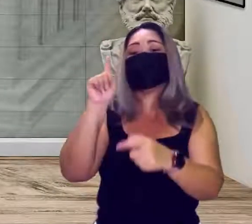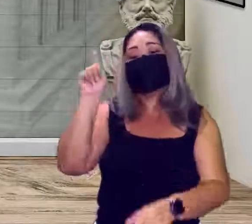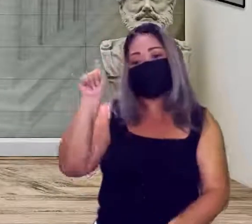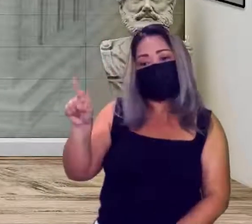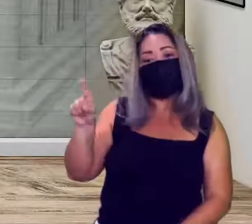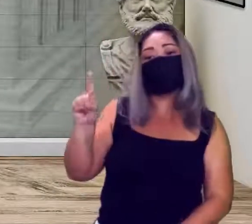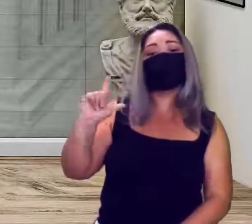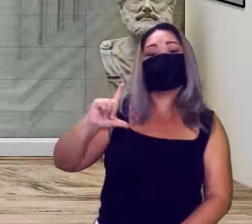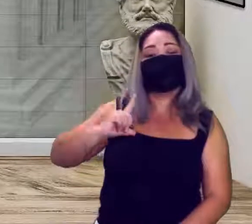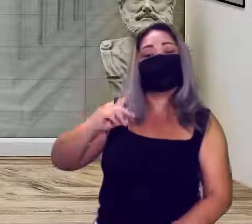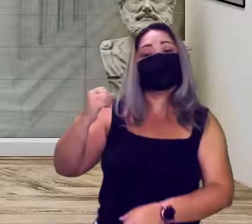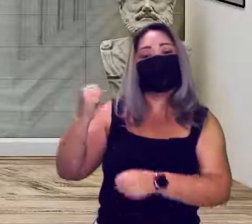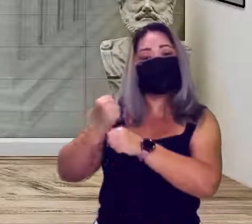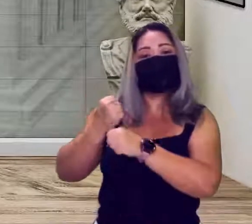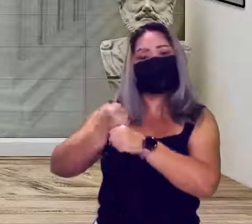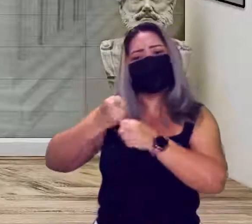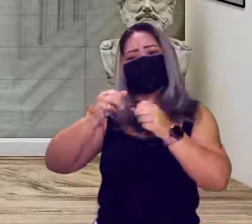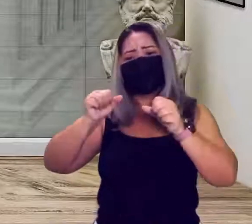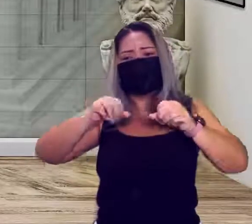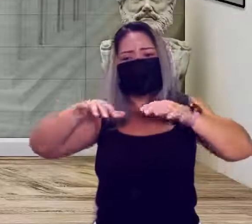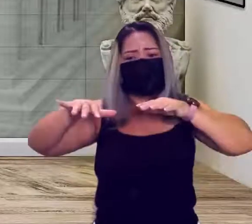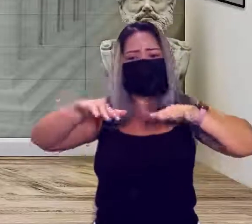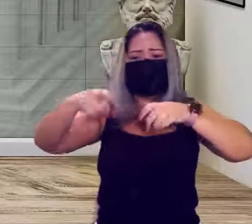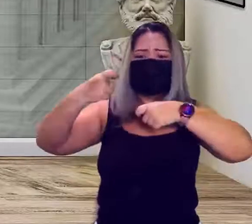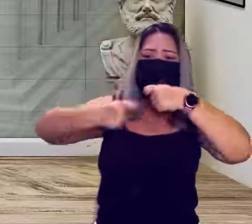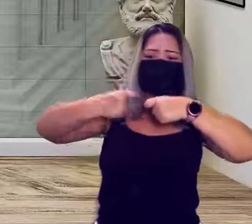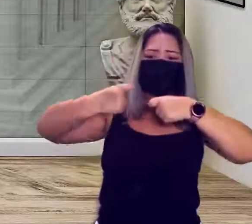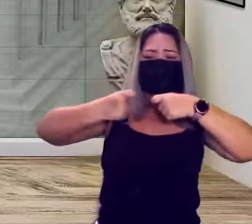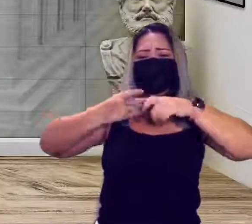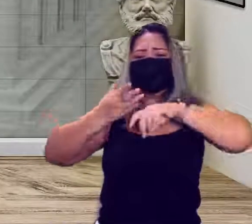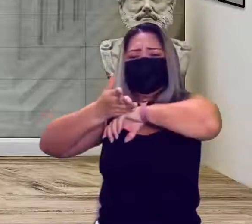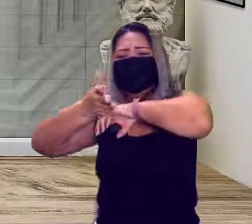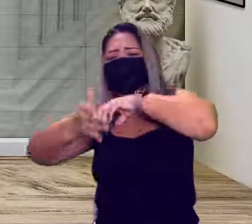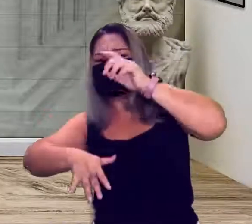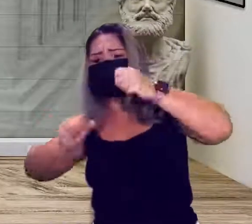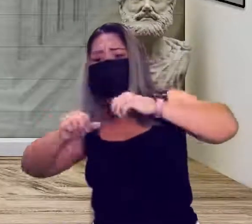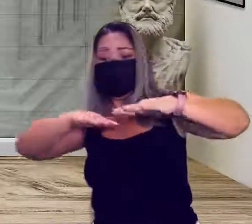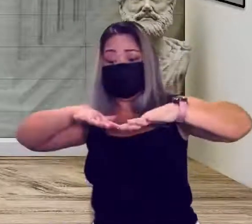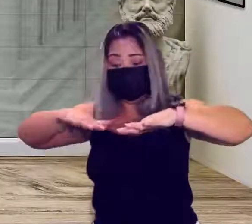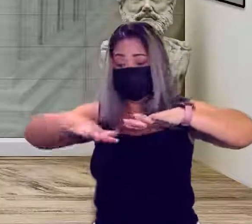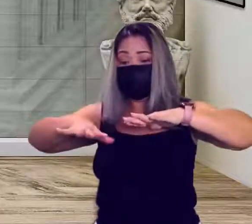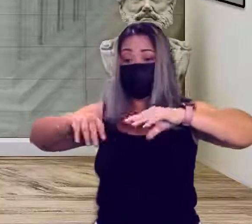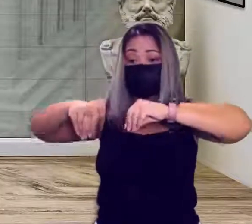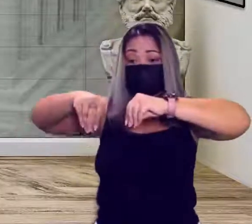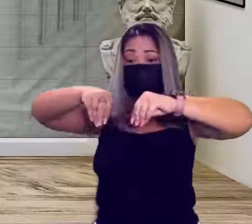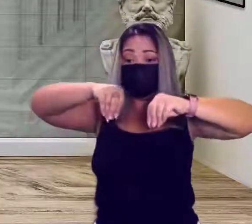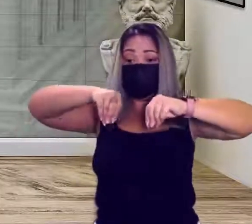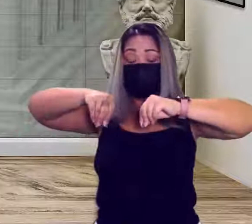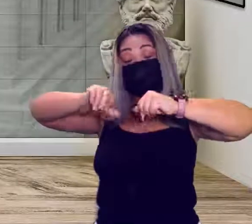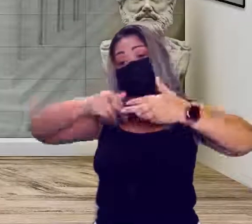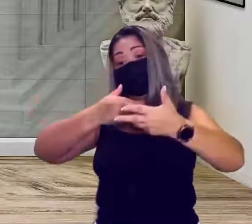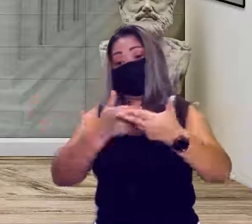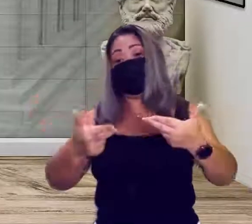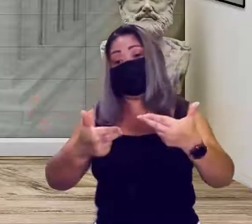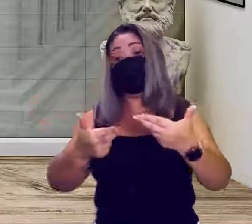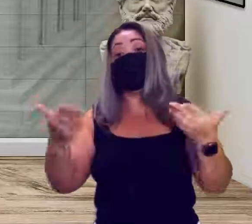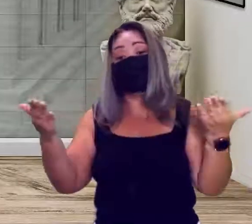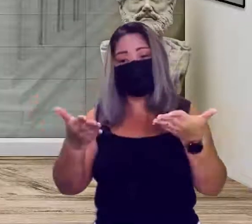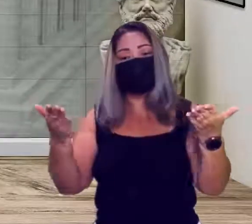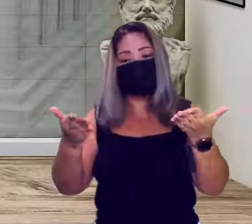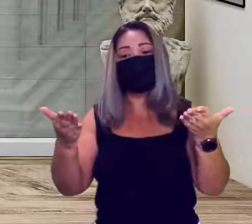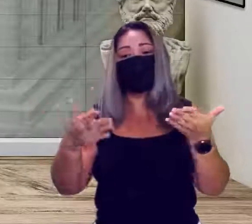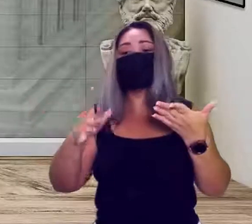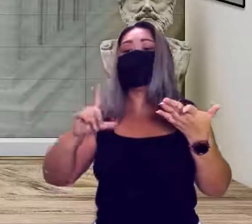pouco da estrutura dele. Ele sofreu muitos abalos, guerras, invasões, terremotos e etc. Então, hoje ainda tem